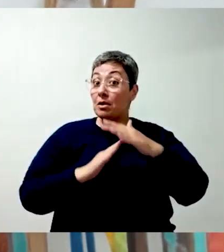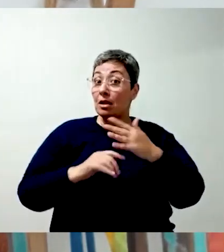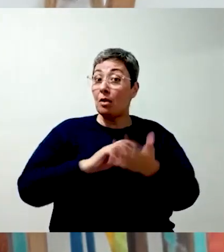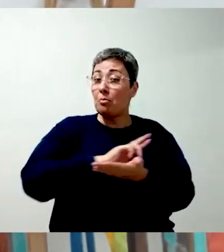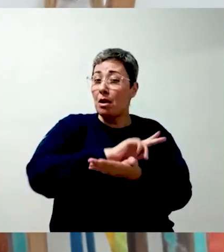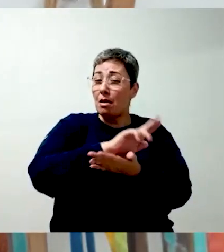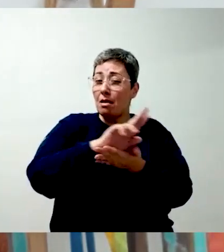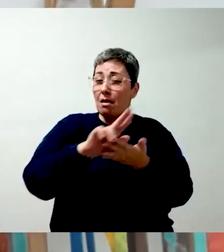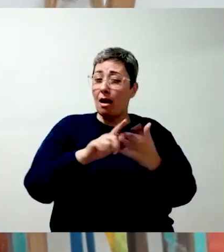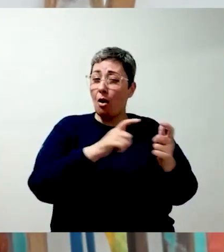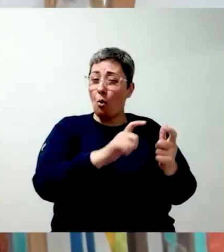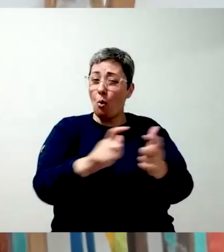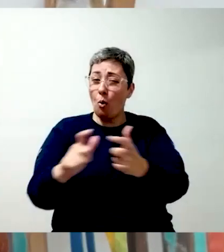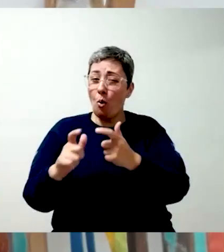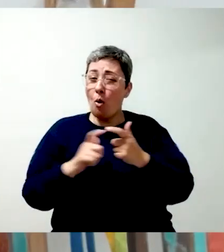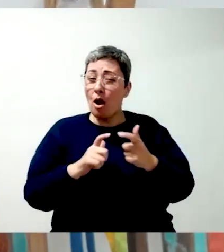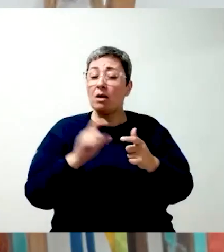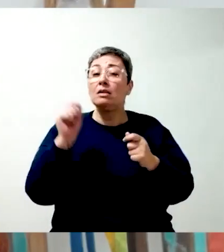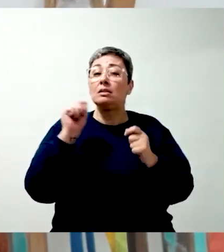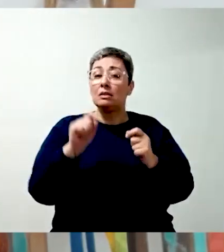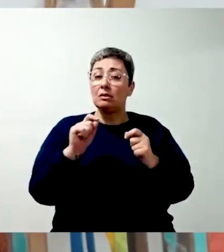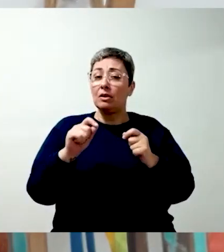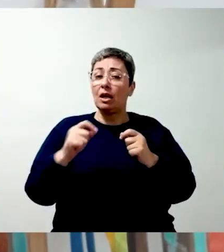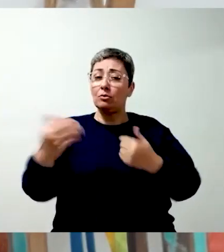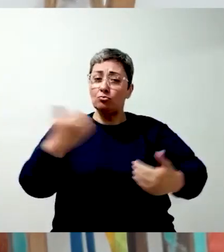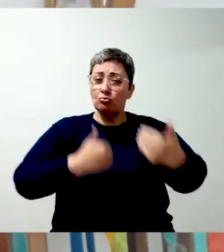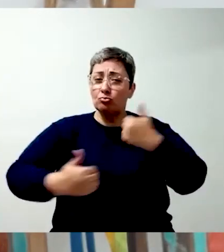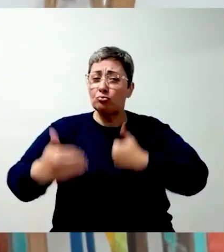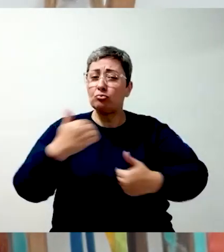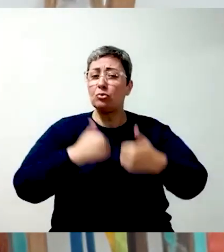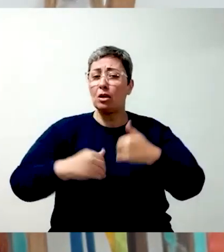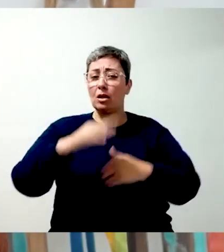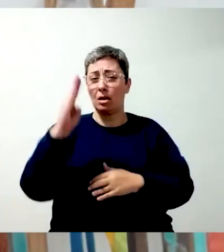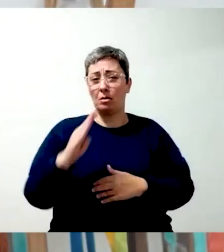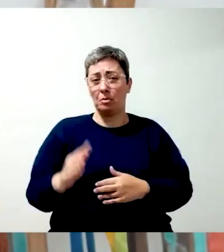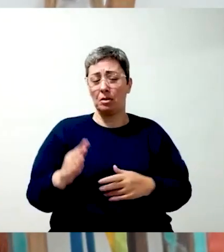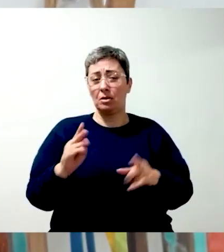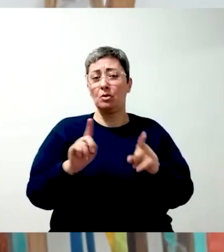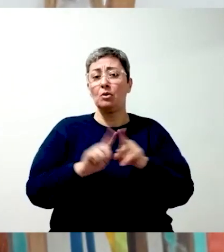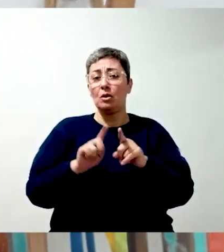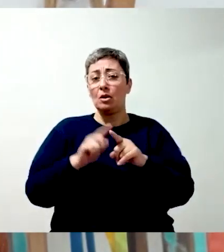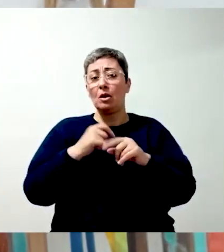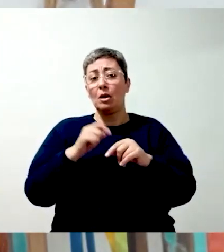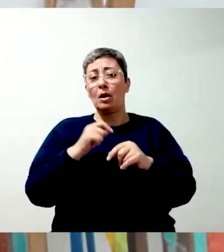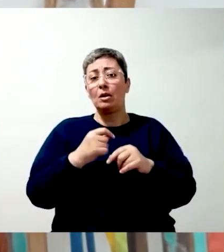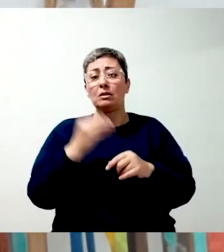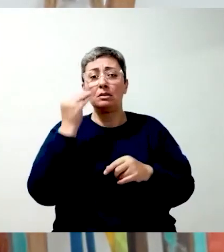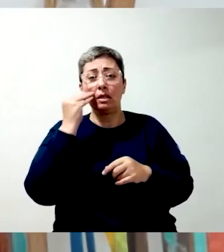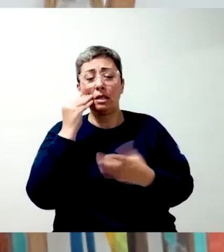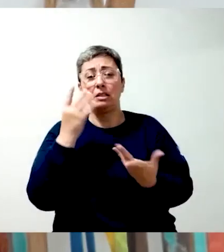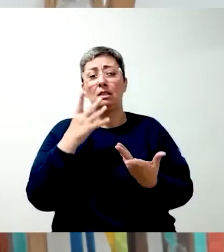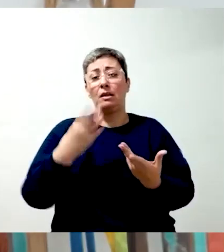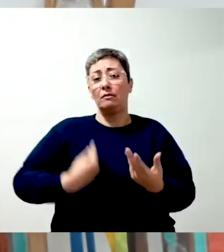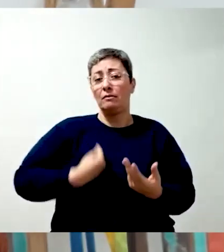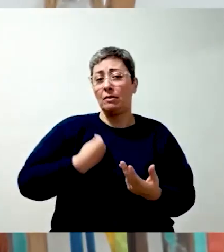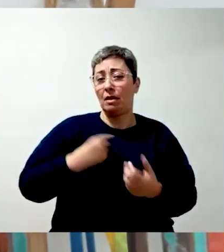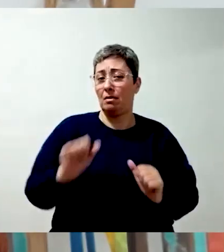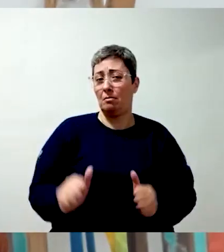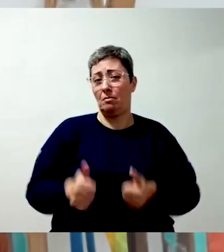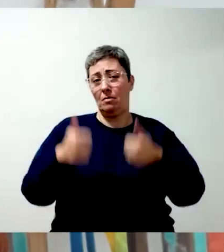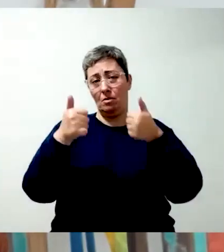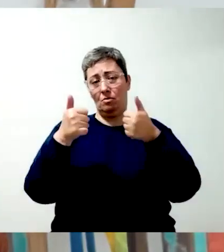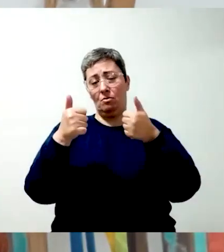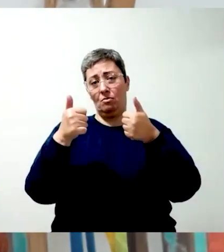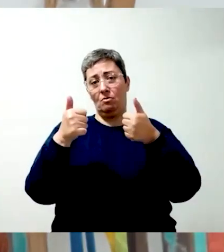Imigrantes de diversos lugares continuam a chegar ao Brasil, muitos deles em busca de condições de